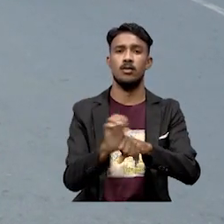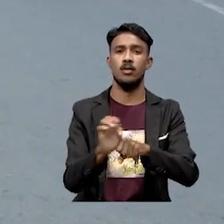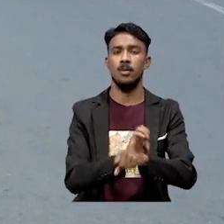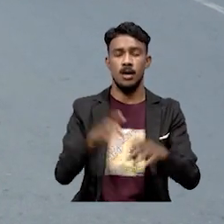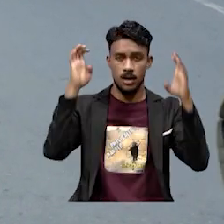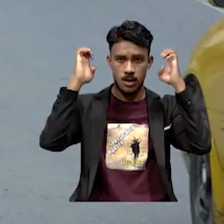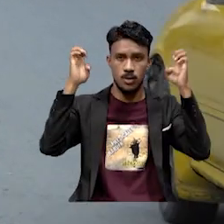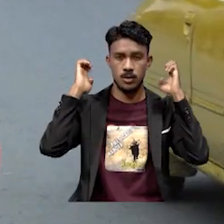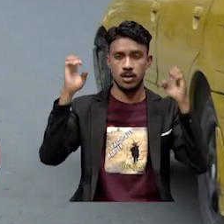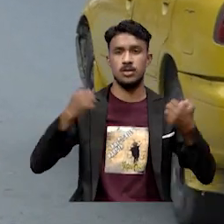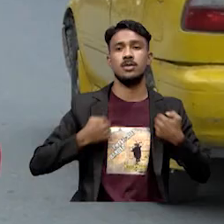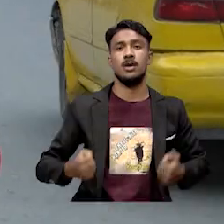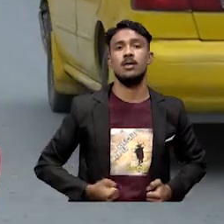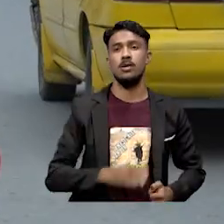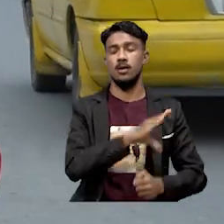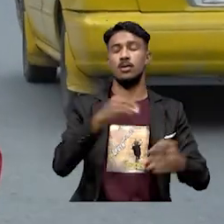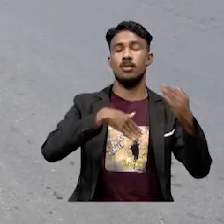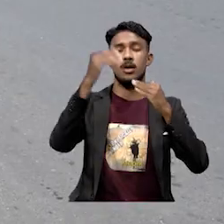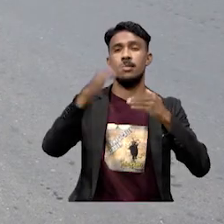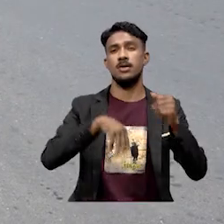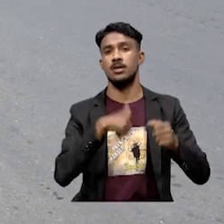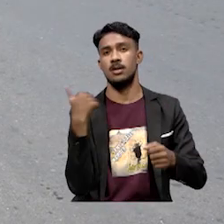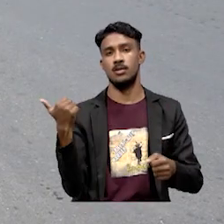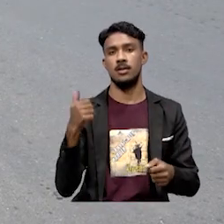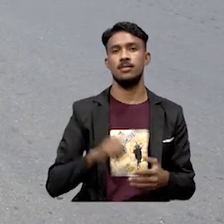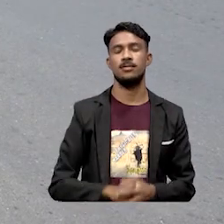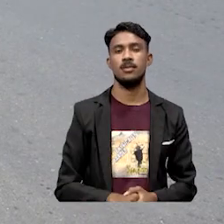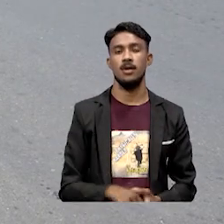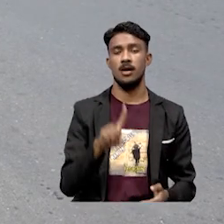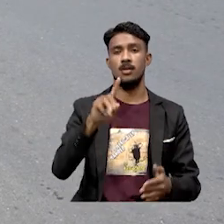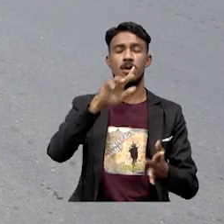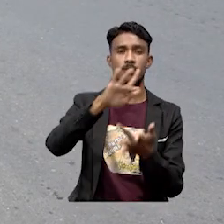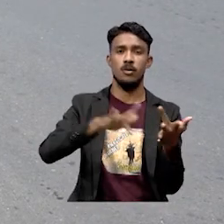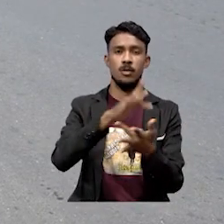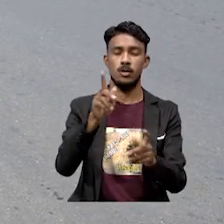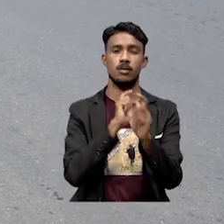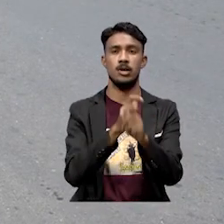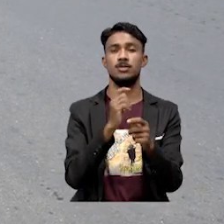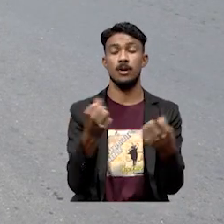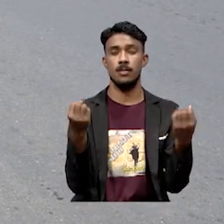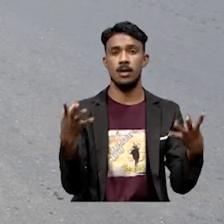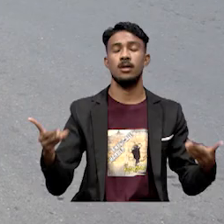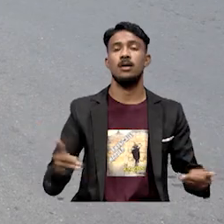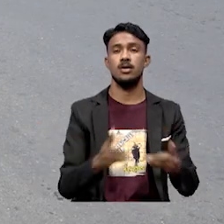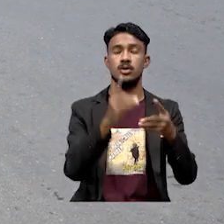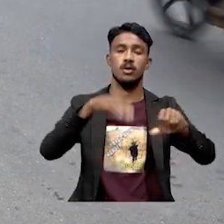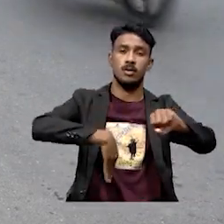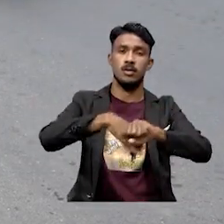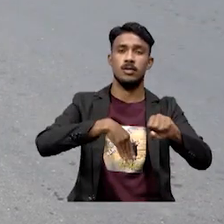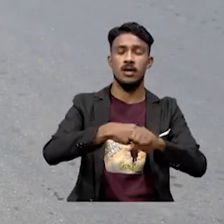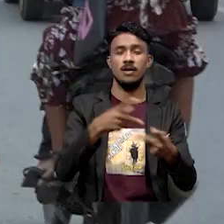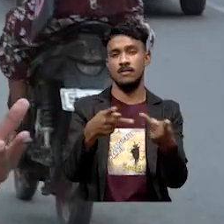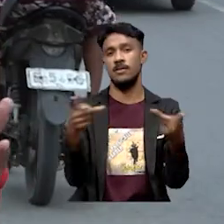edukasaun, saúde no problema selutan. Ida mak movimento transporte nebe dala bara kasoru engrafamento e